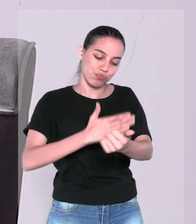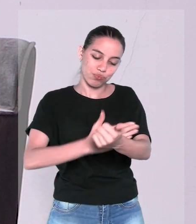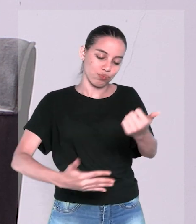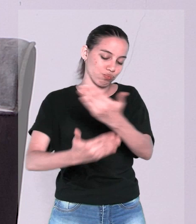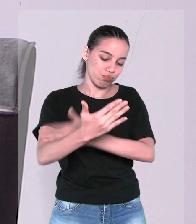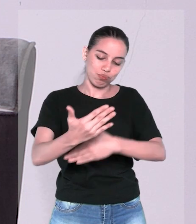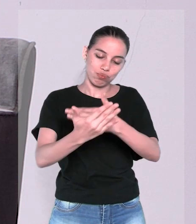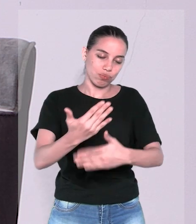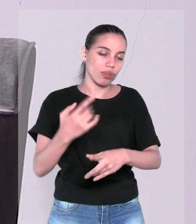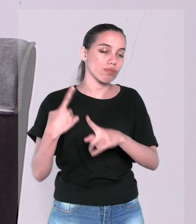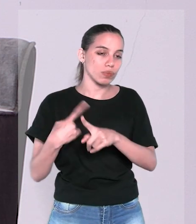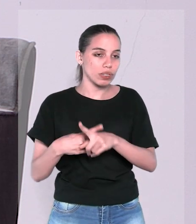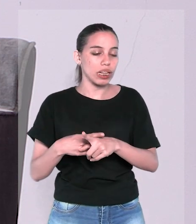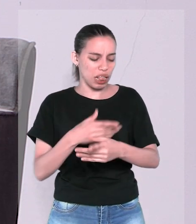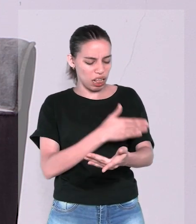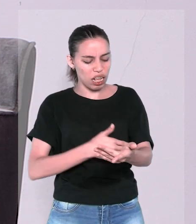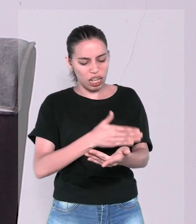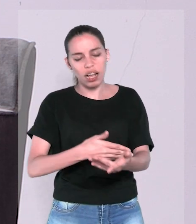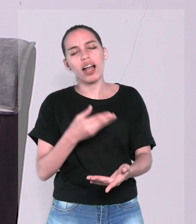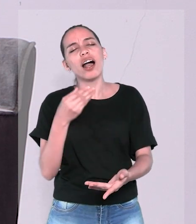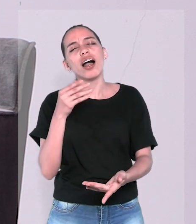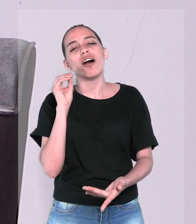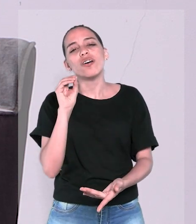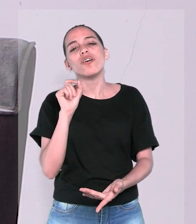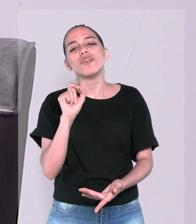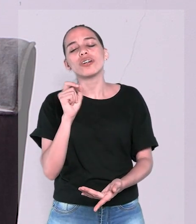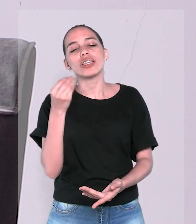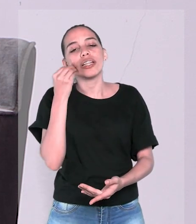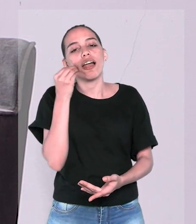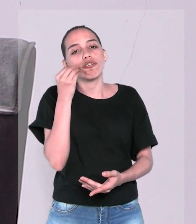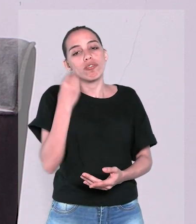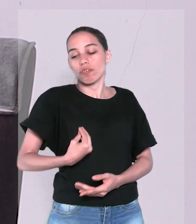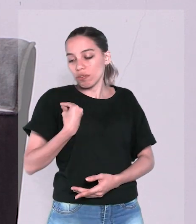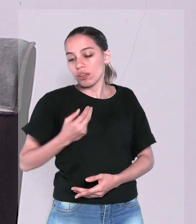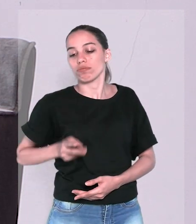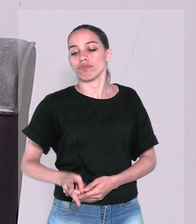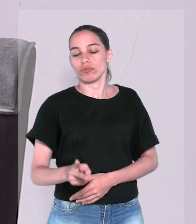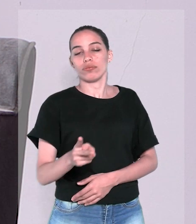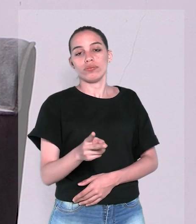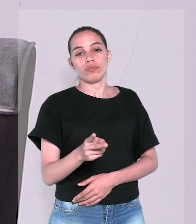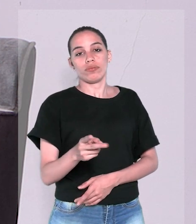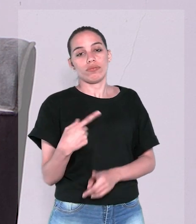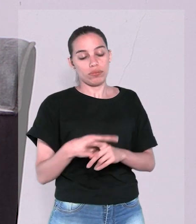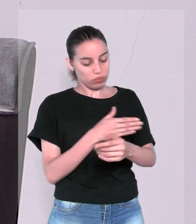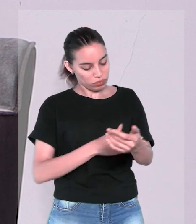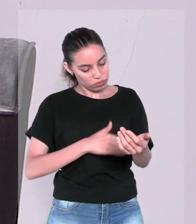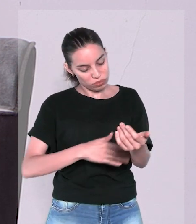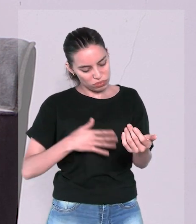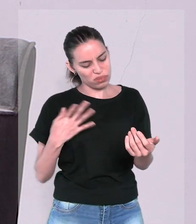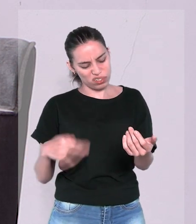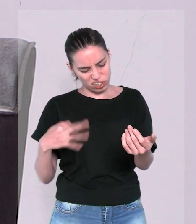liquidar aquilo que me impede de ser extraordinário. E quem é que impede você de ser extraordinário? É você mesmo. Porque o discurso